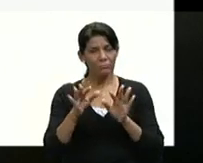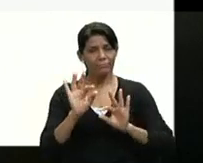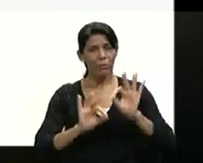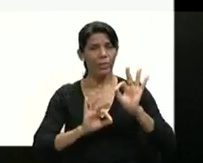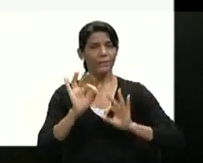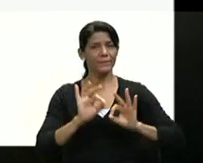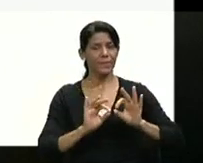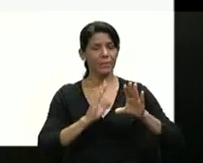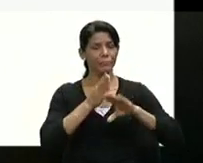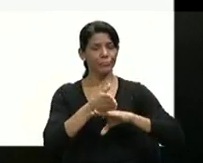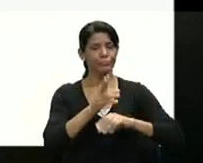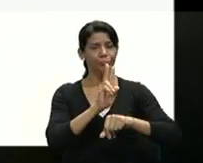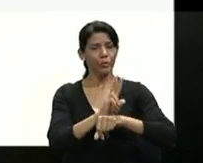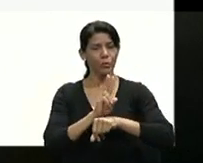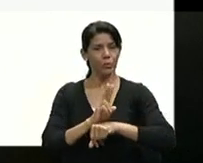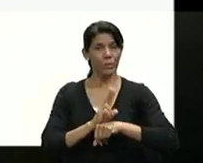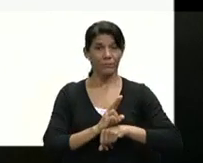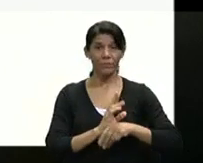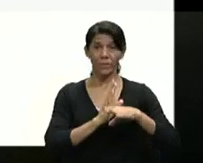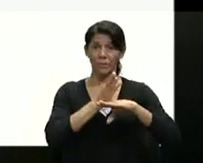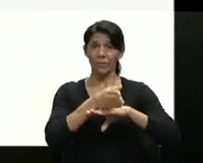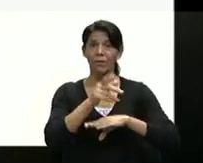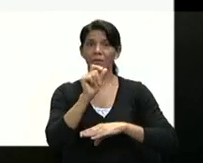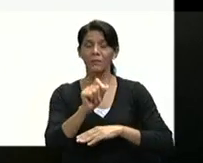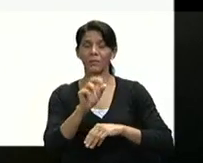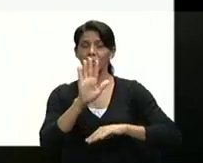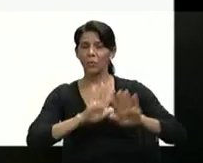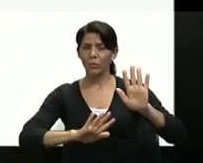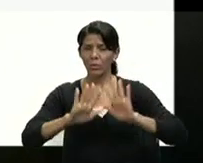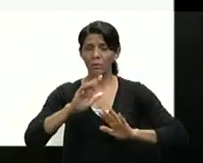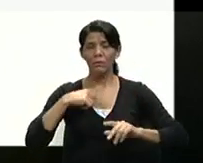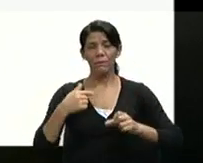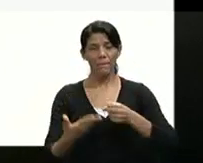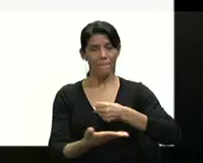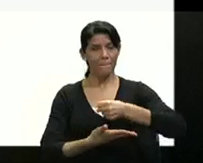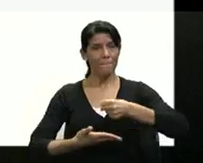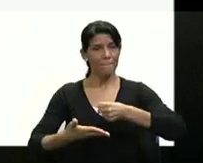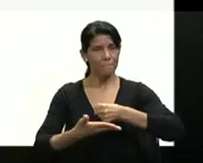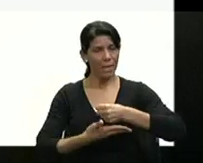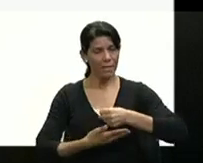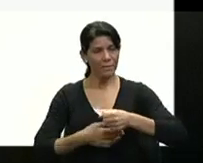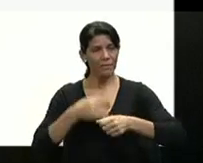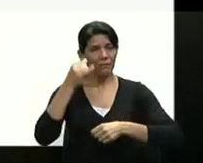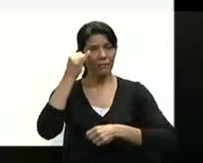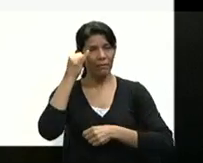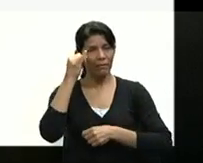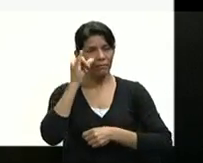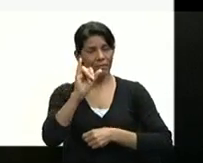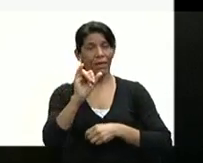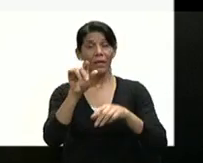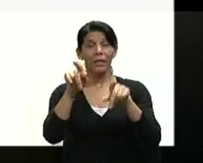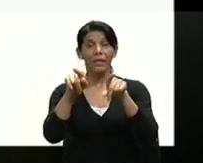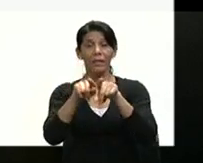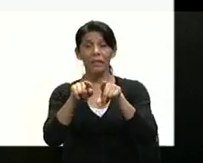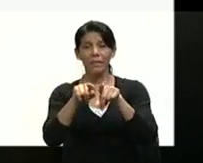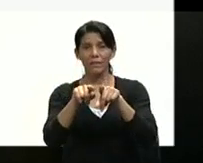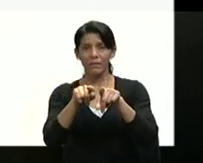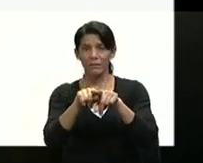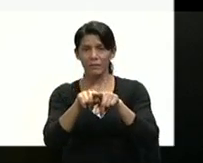organizada, através de ações que terão como fundamentos a prevenção e também